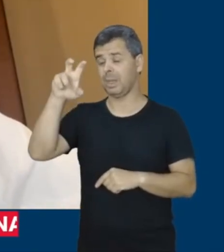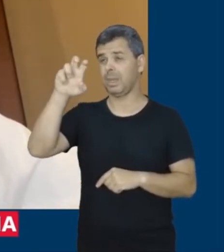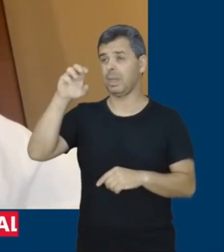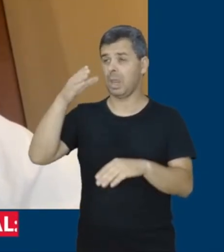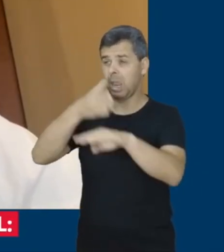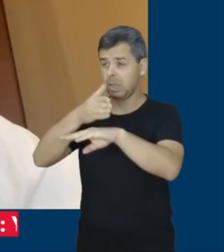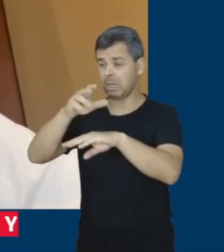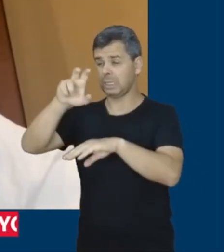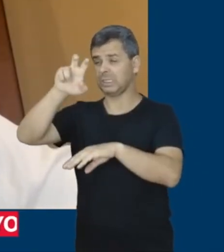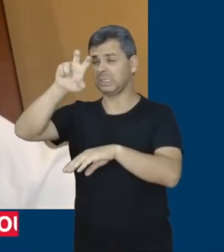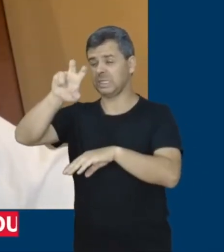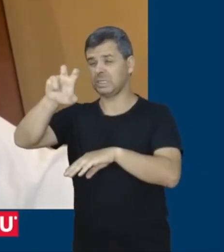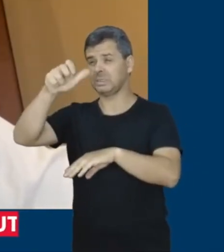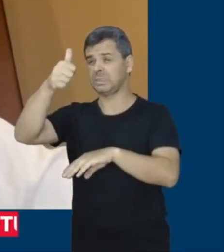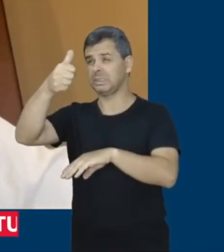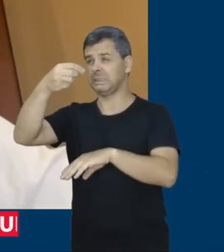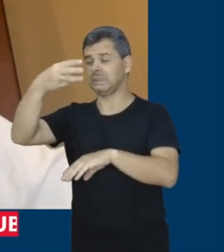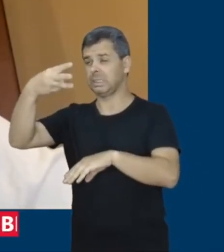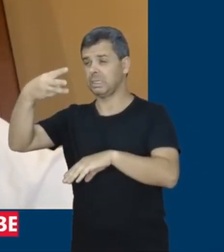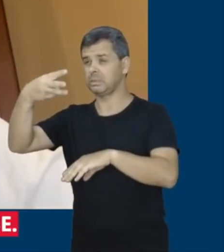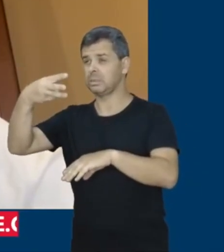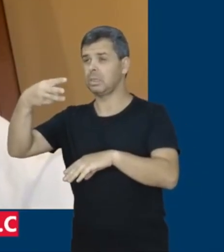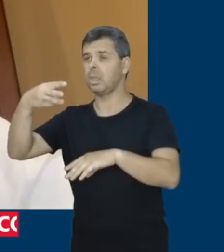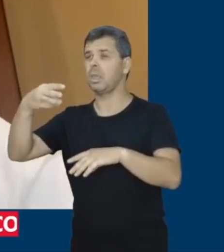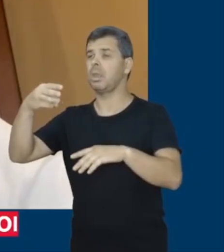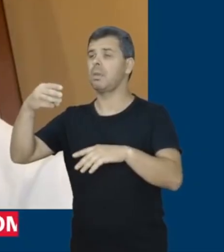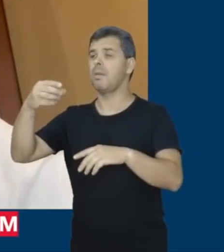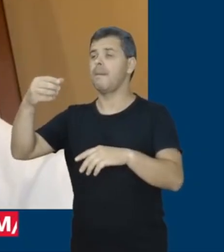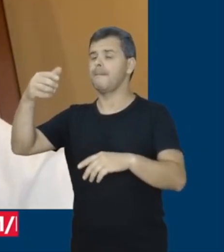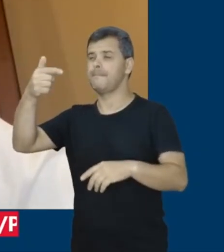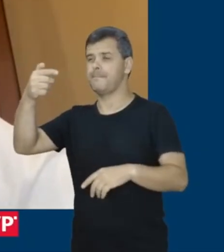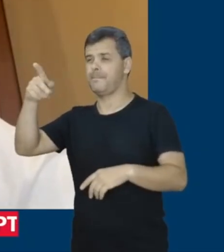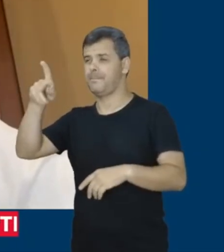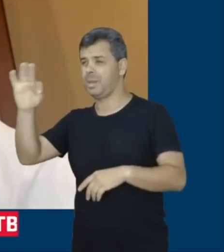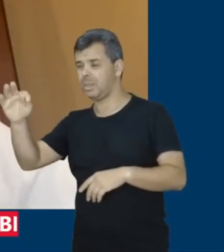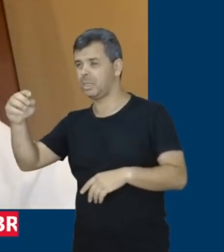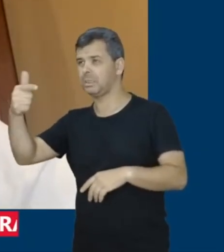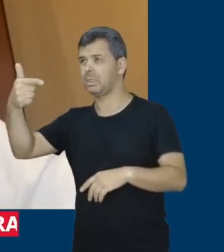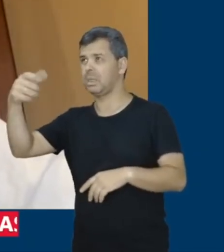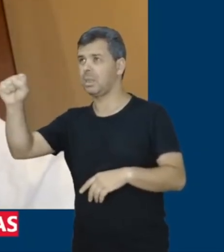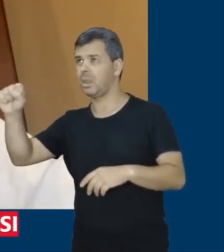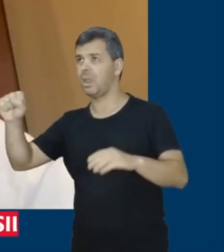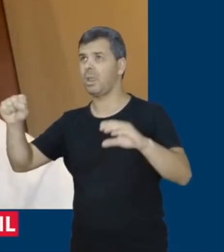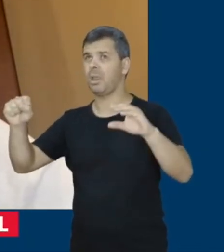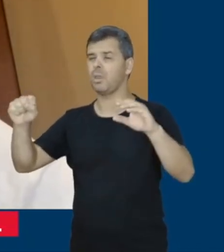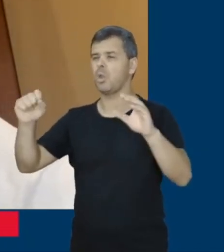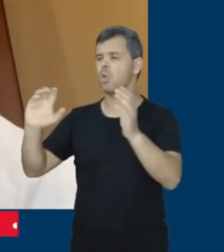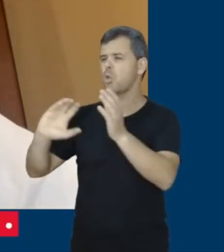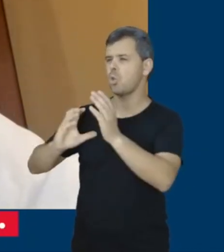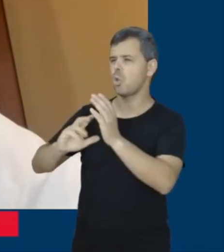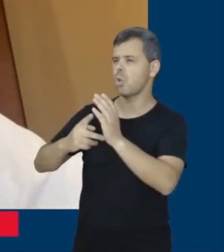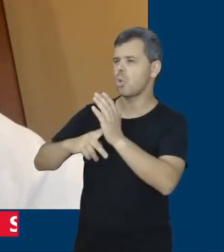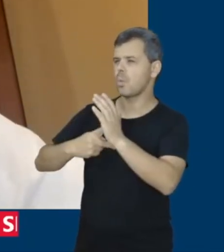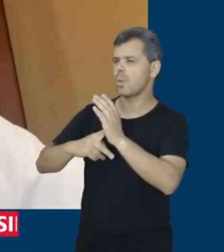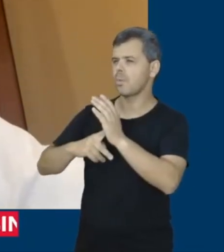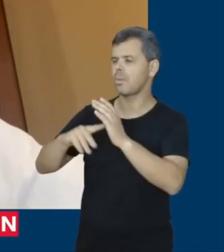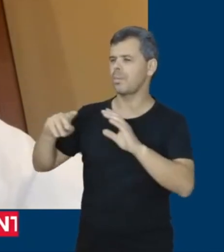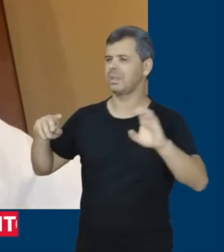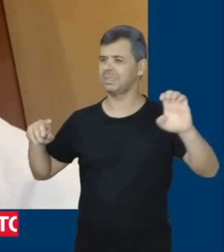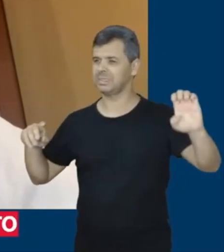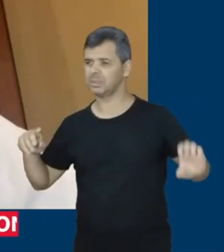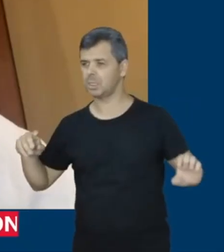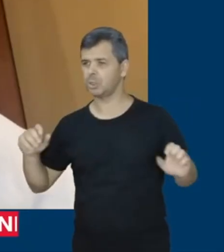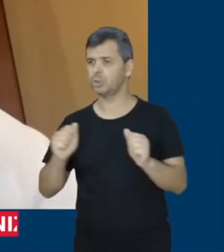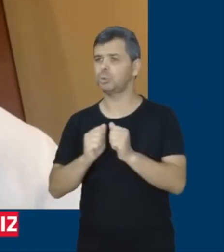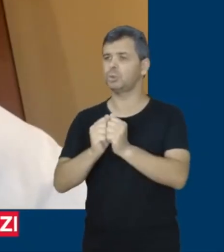513 deputados, o PT tem 68, a federação tem 81, os partidos mais à esquerda que tiveram conosco